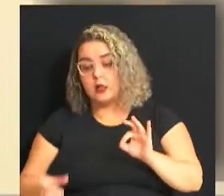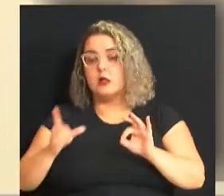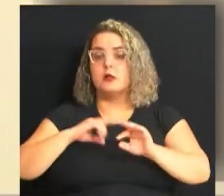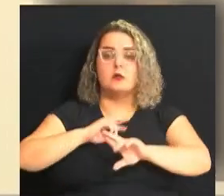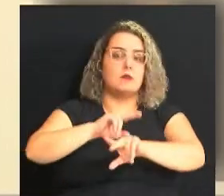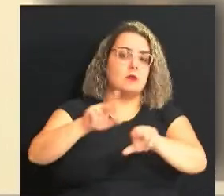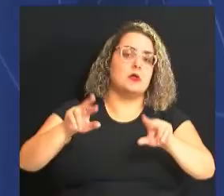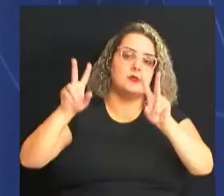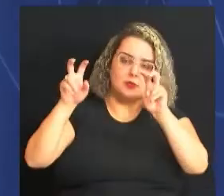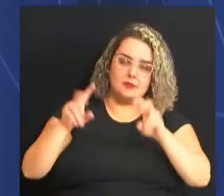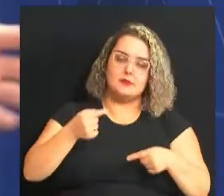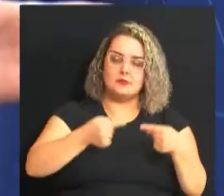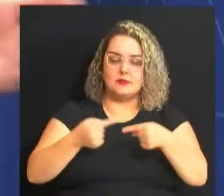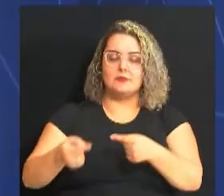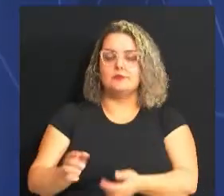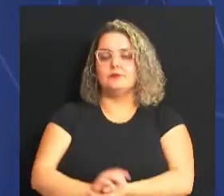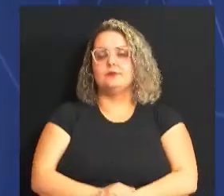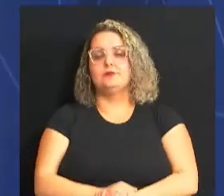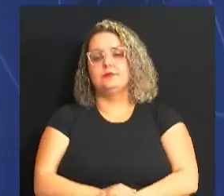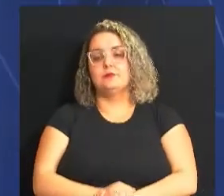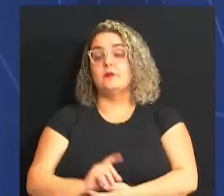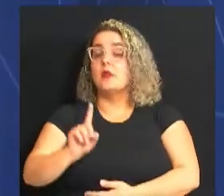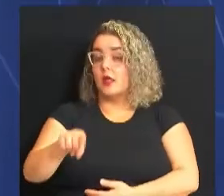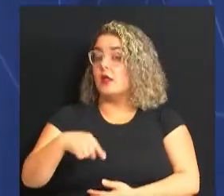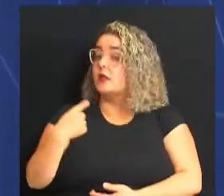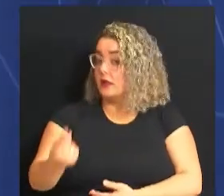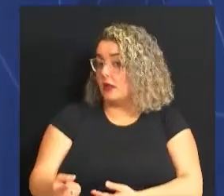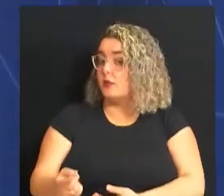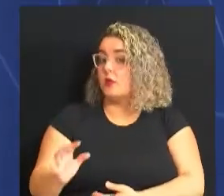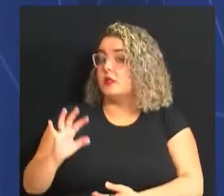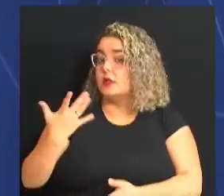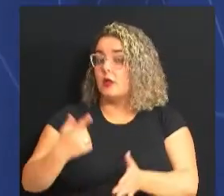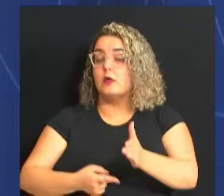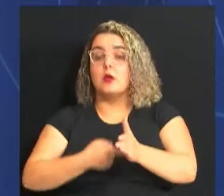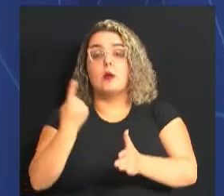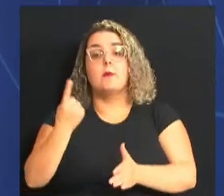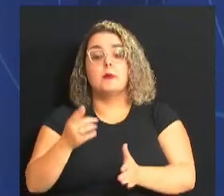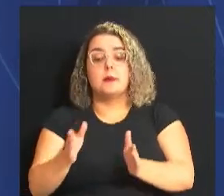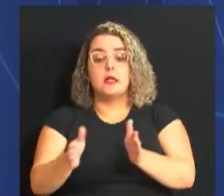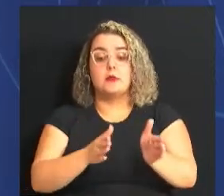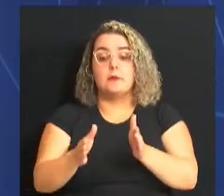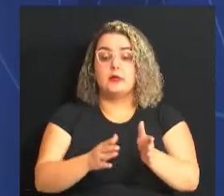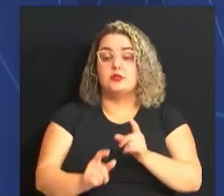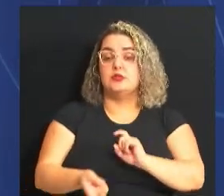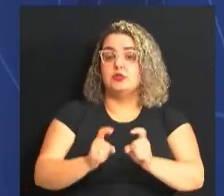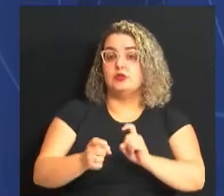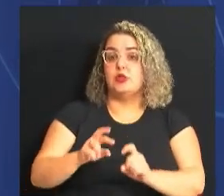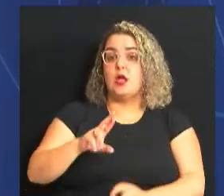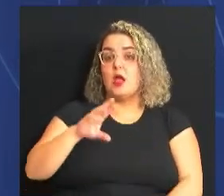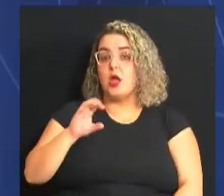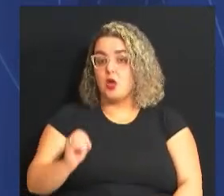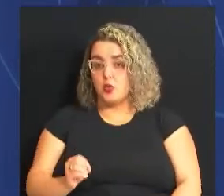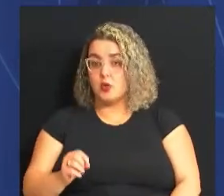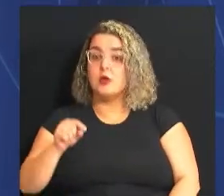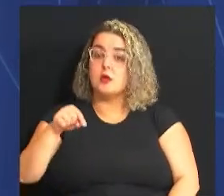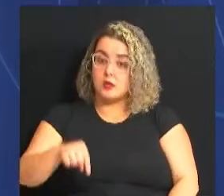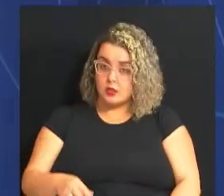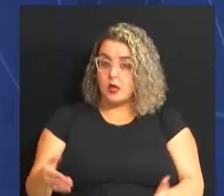debater. Em seguida, aconteceu a primeira parte da reunião ordinária, que desta